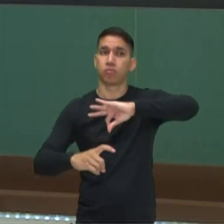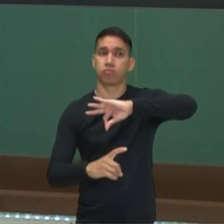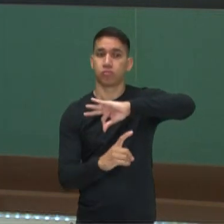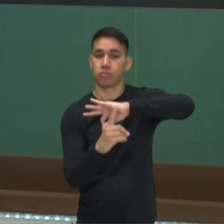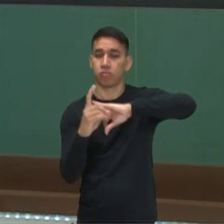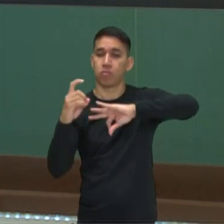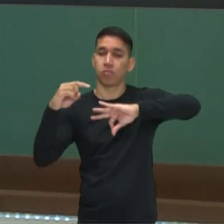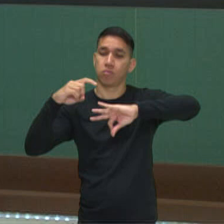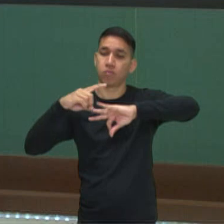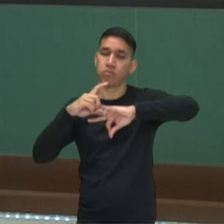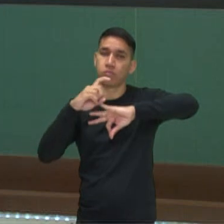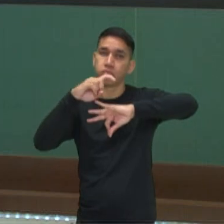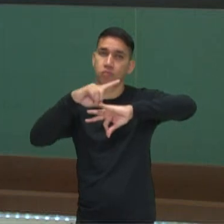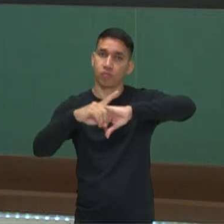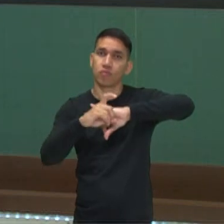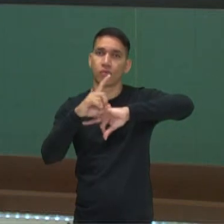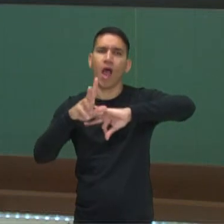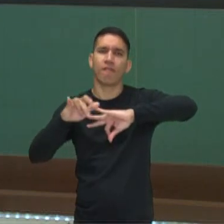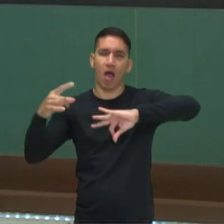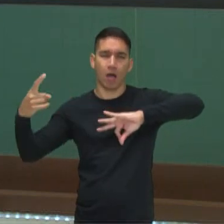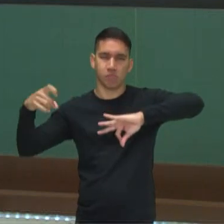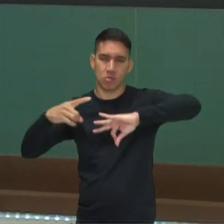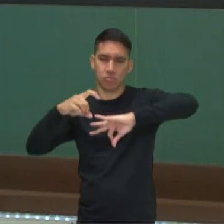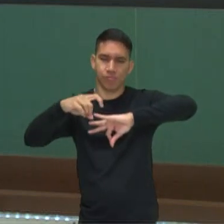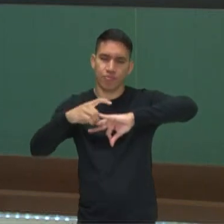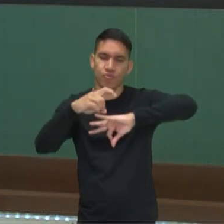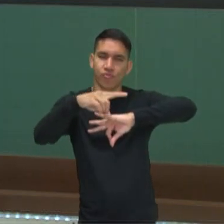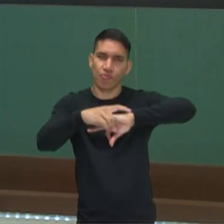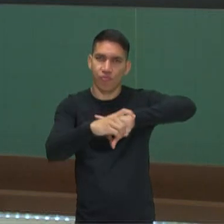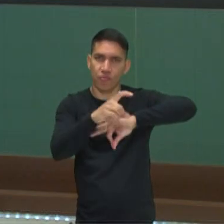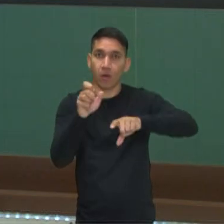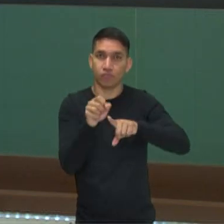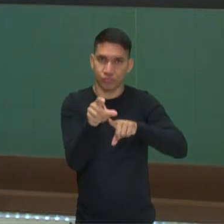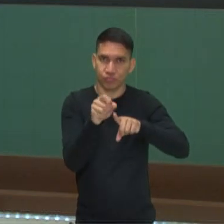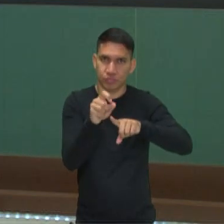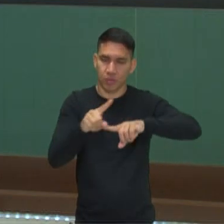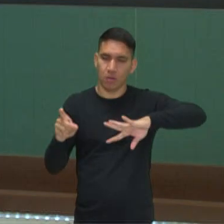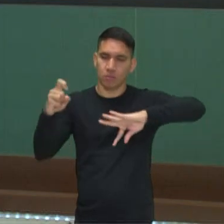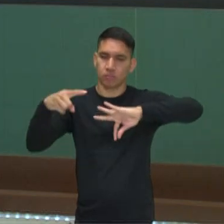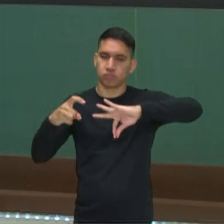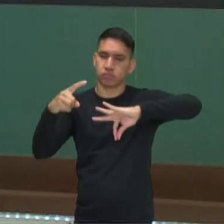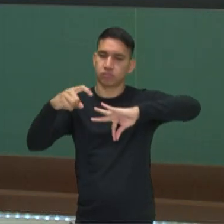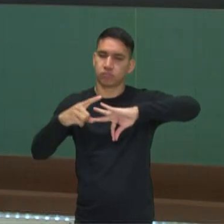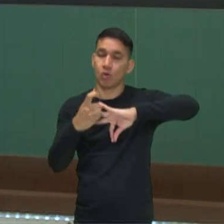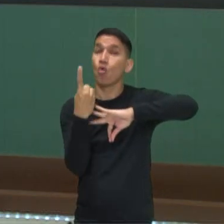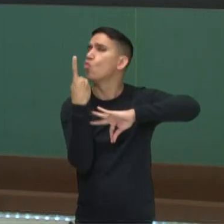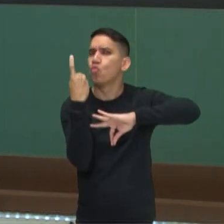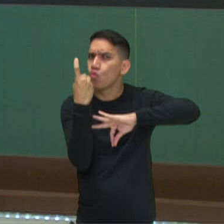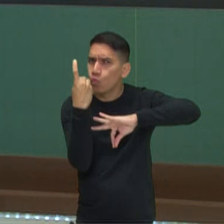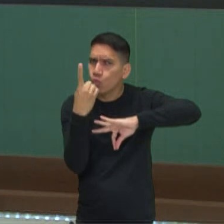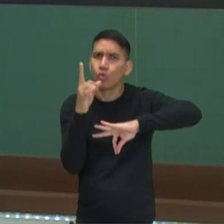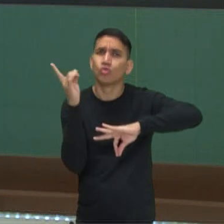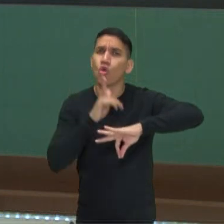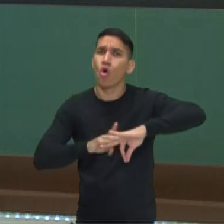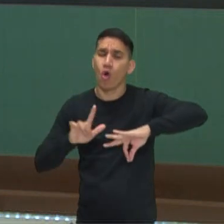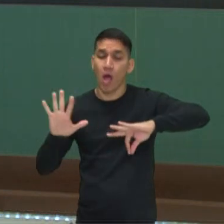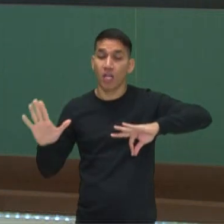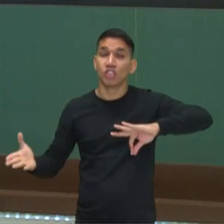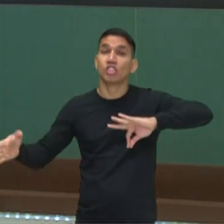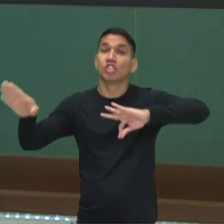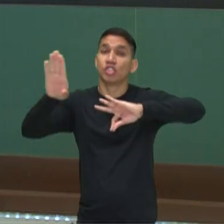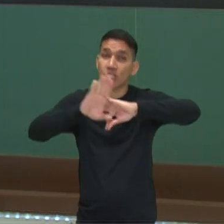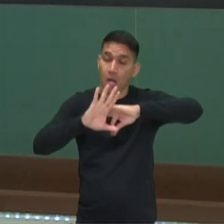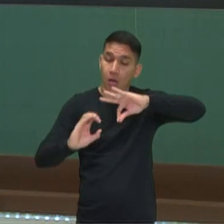útero, vão caminhar, correr em direção às tubas uterinas e umzinho que chegue até